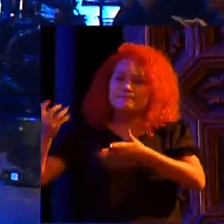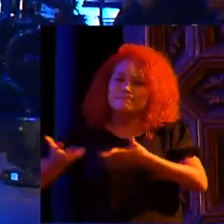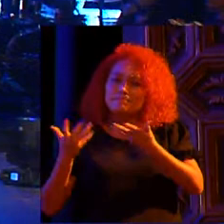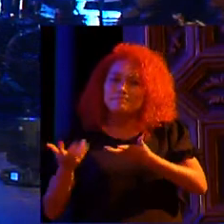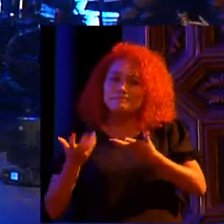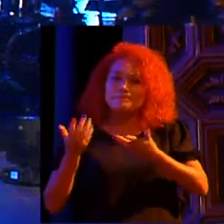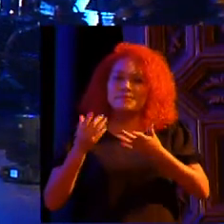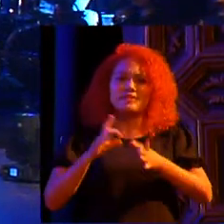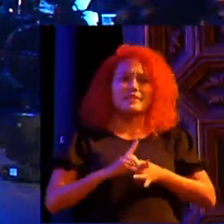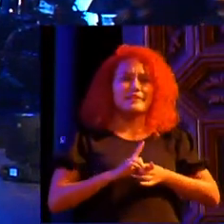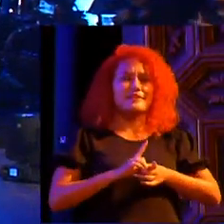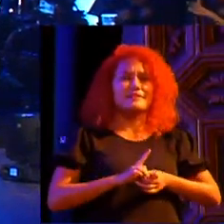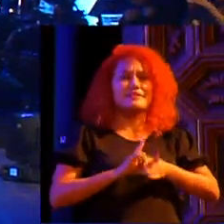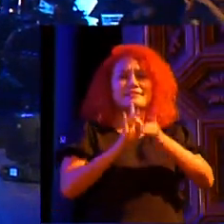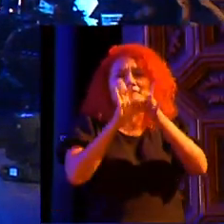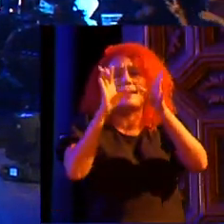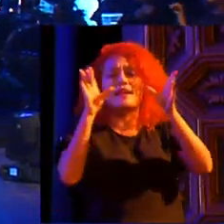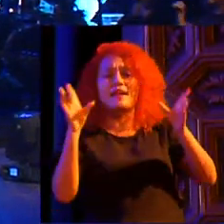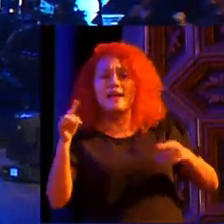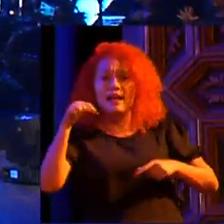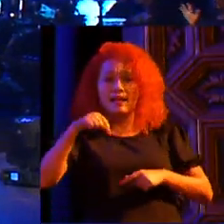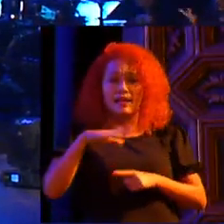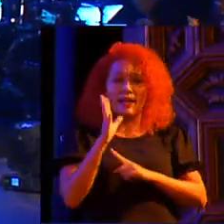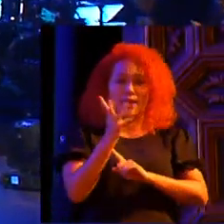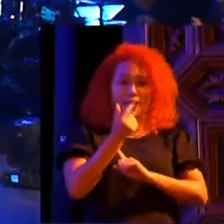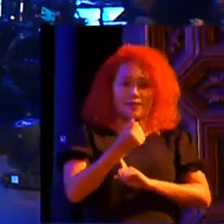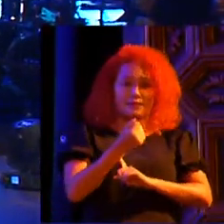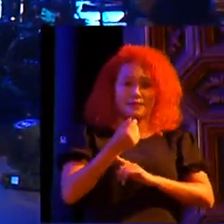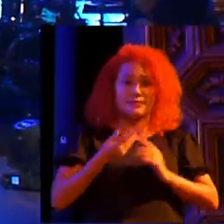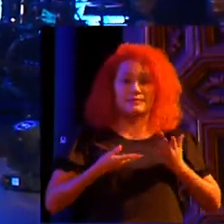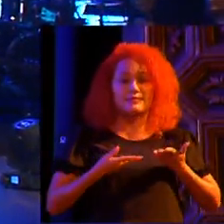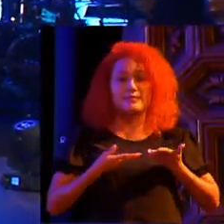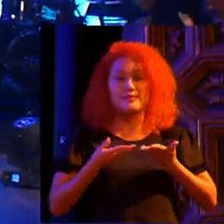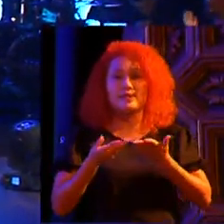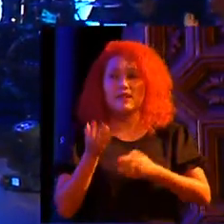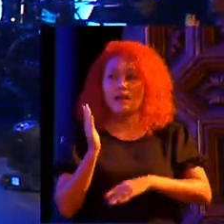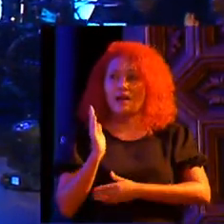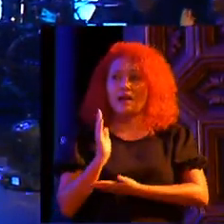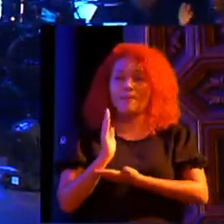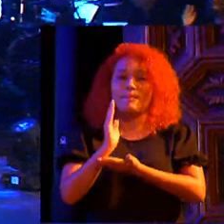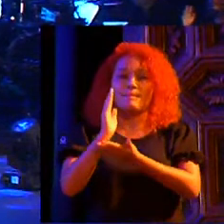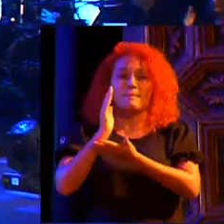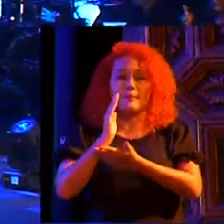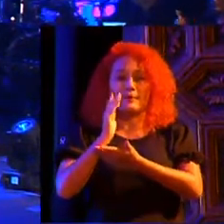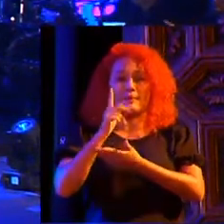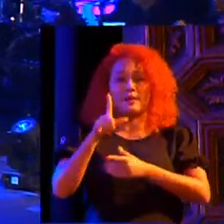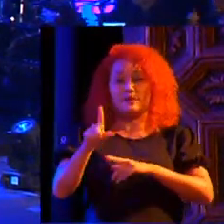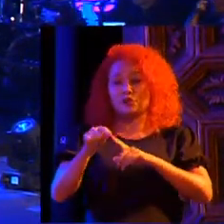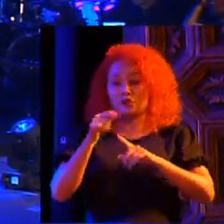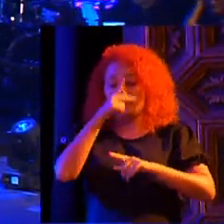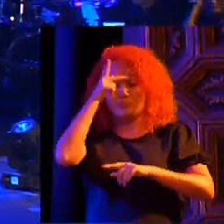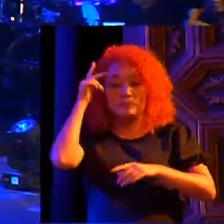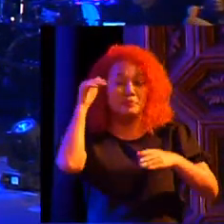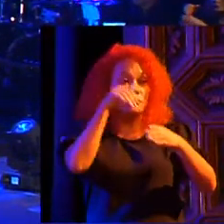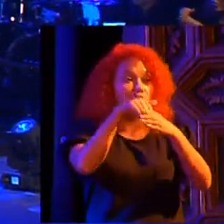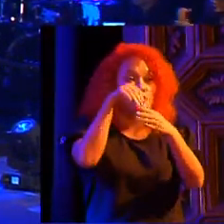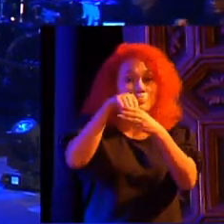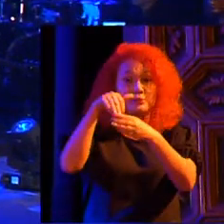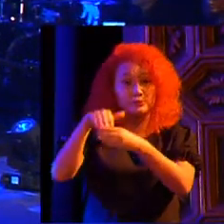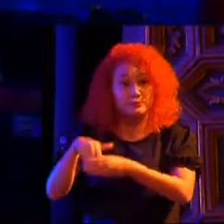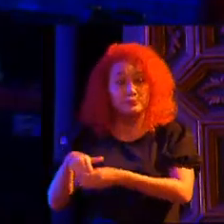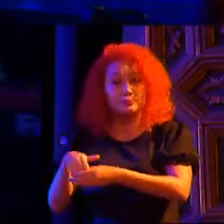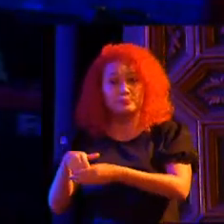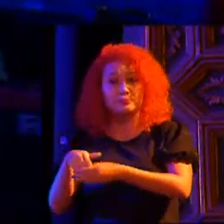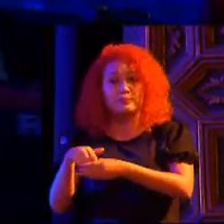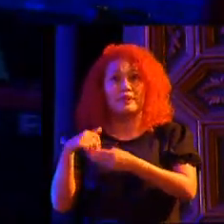da arte no estado. E entregar o prêmio de Artista Revelação, que foi escolhido pelo voto popular,